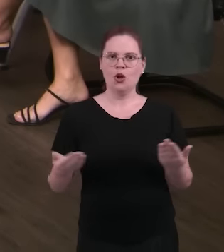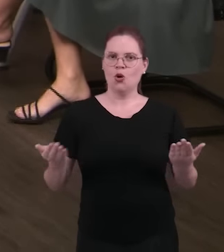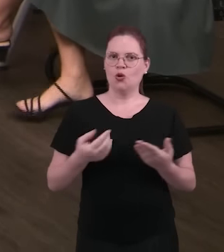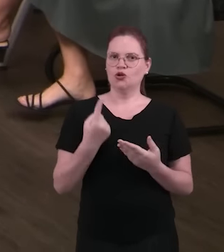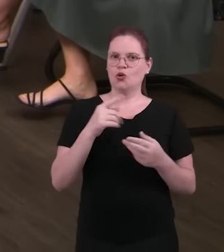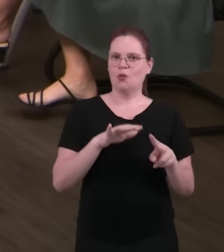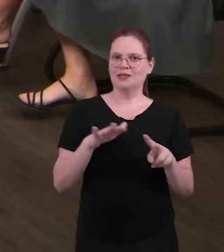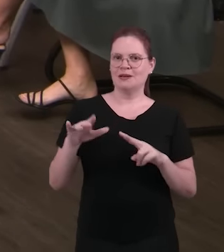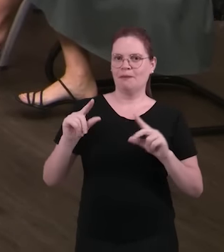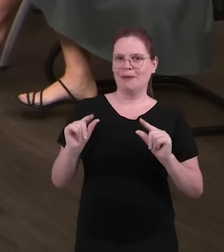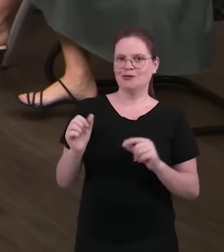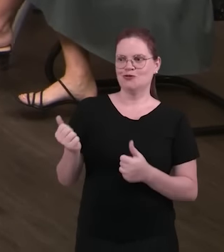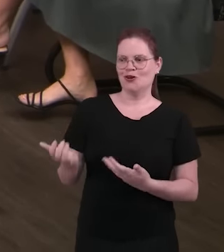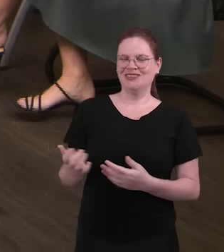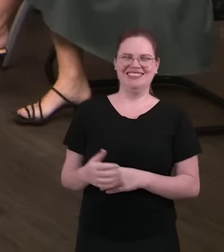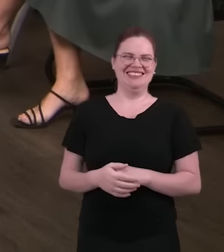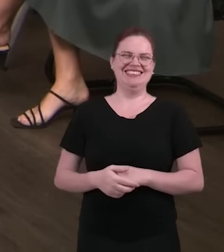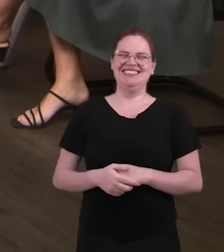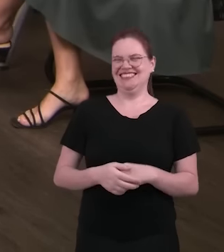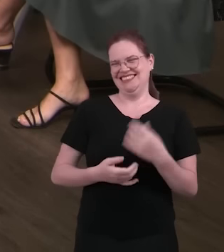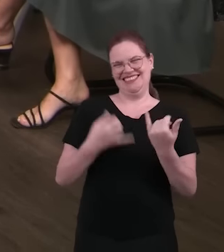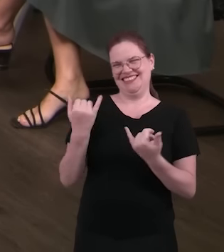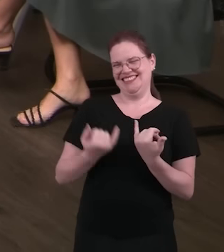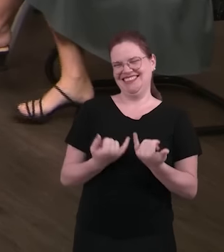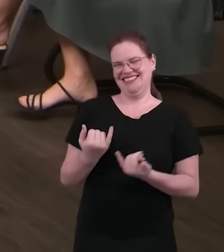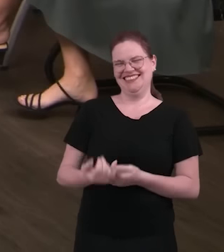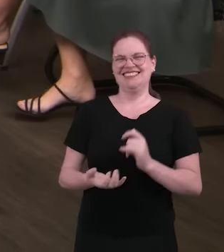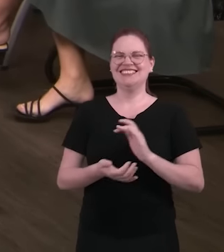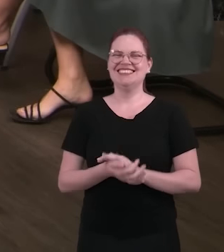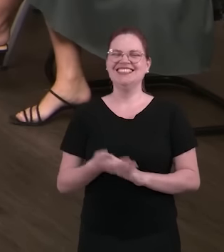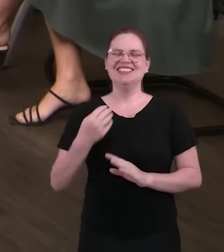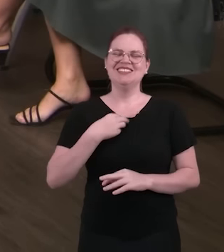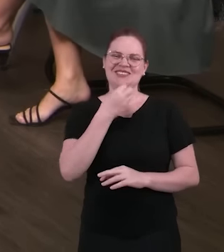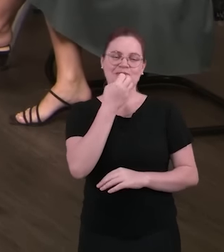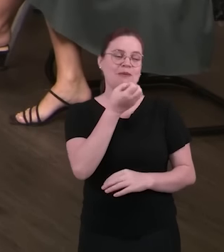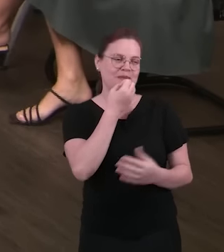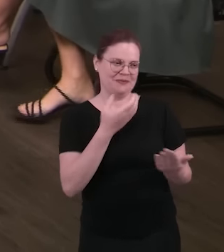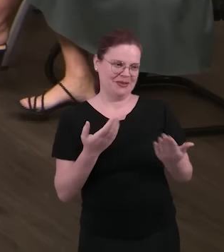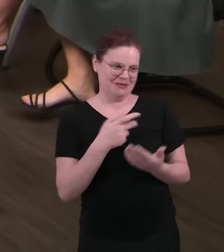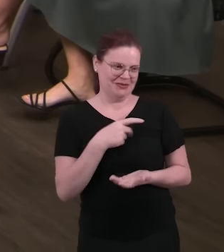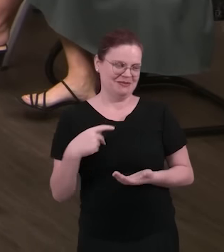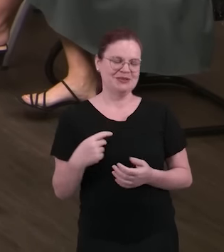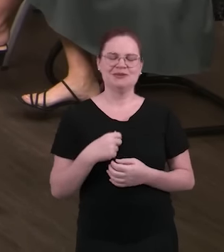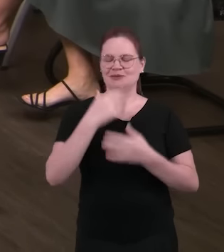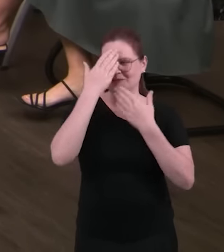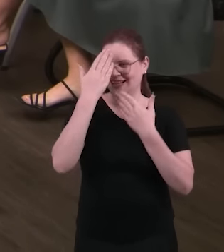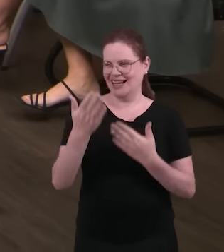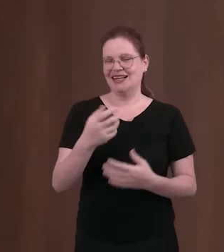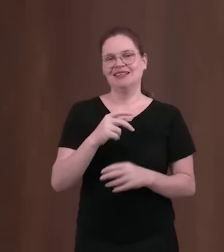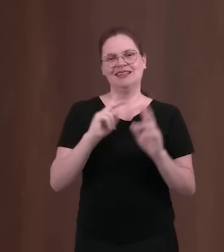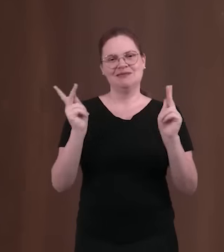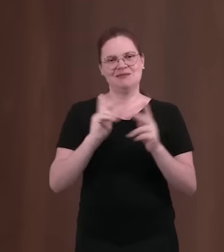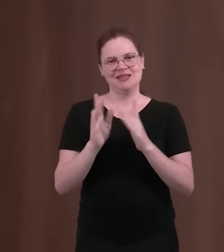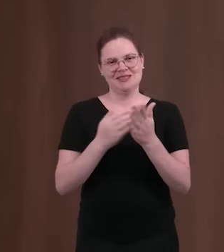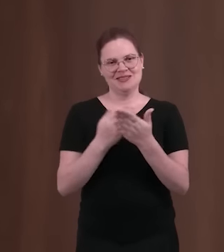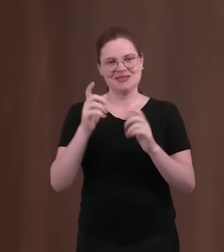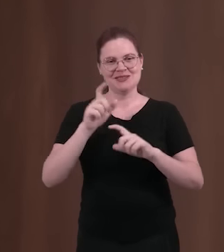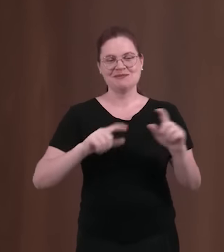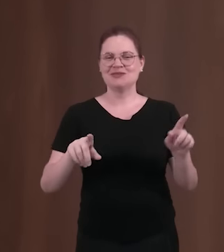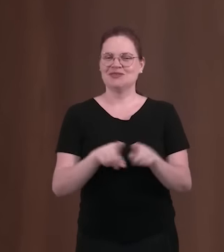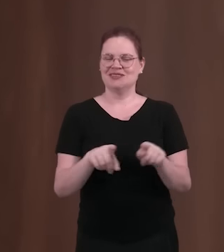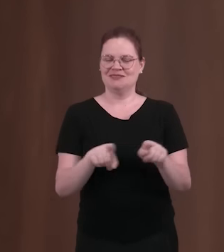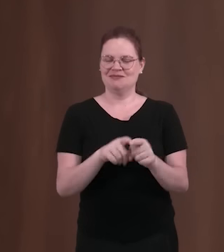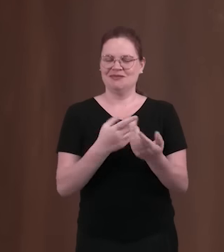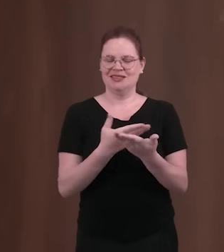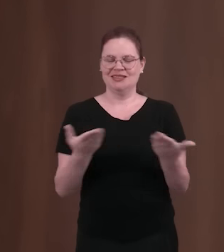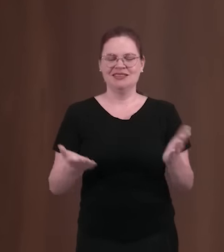menos jovem, mas você continua jovem. Perfeitamente. Isso é muito bom. Seja bem-vindo, Tarcísio. Paz do Senhor. Obrigado. Paz do Senhor, irmãos. Paz do Senhor aos que estão assistindo